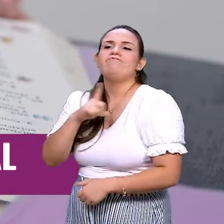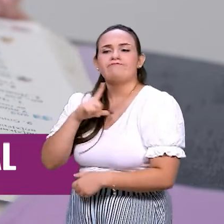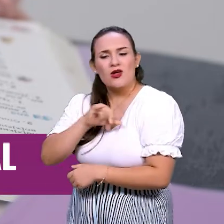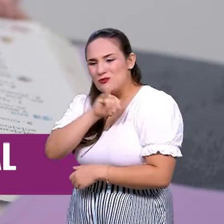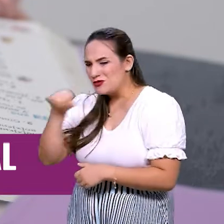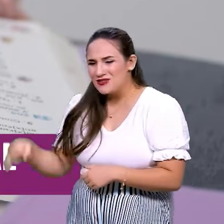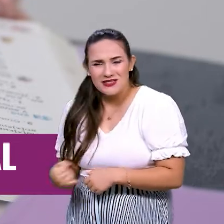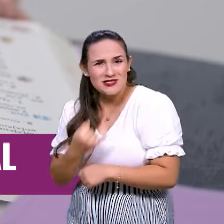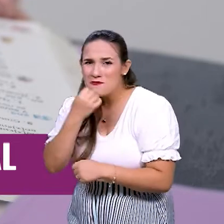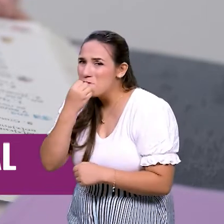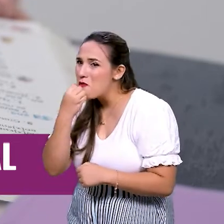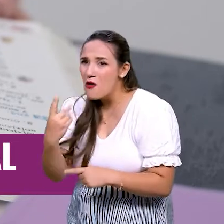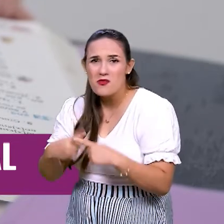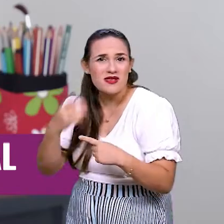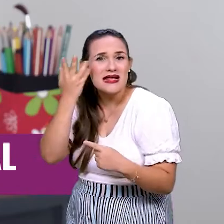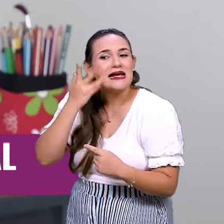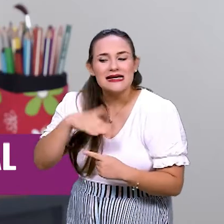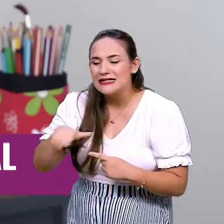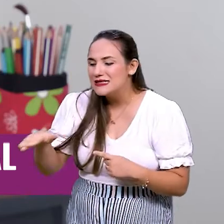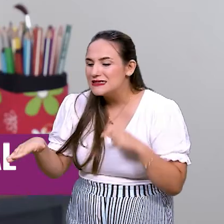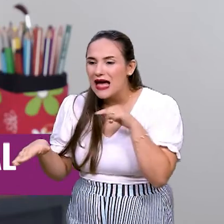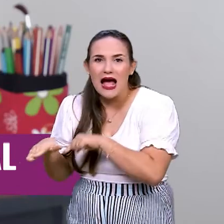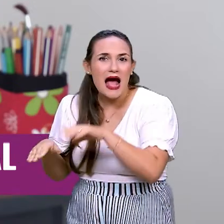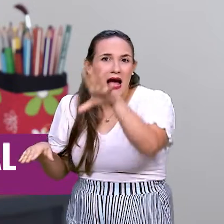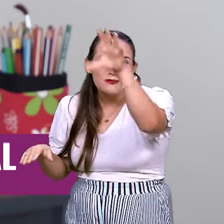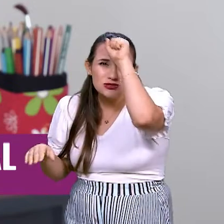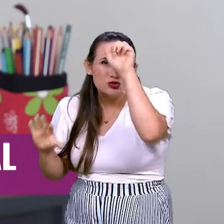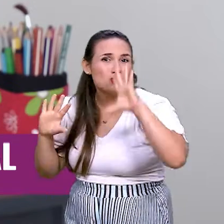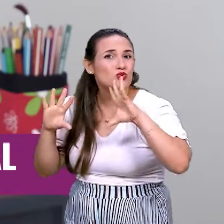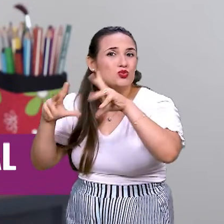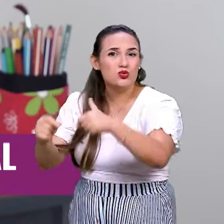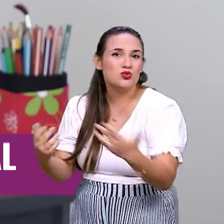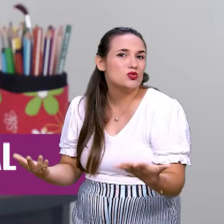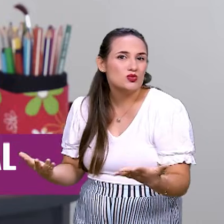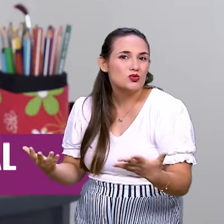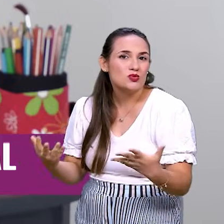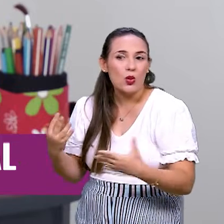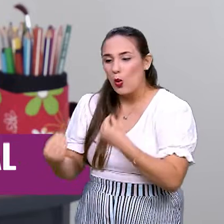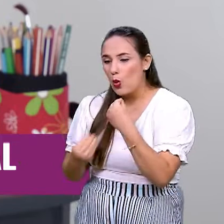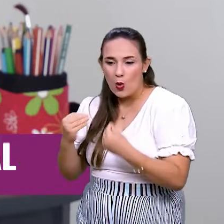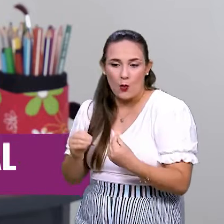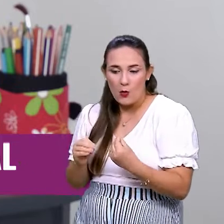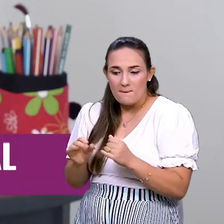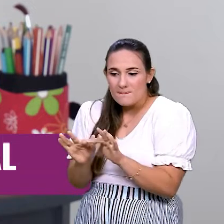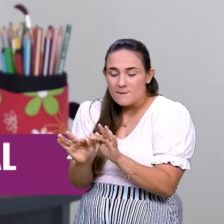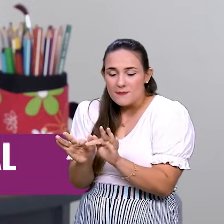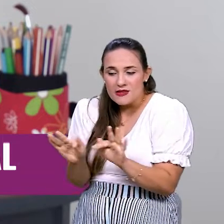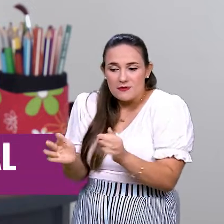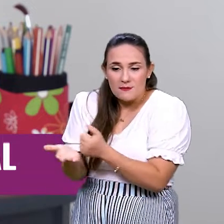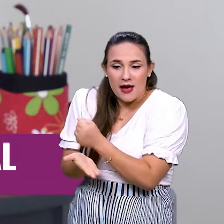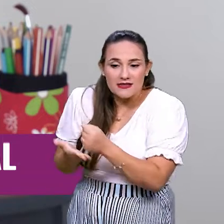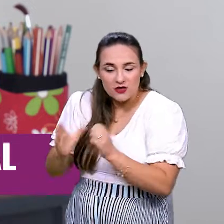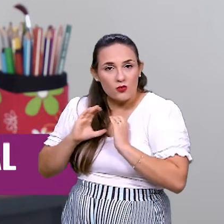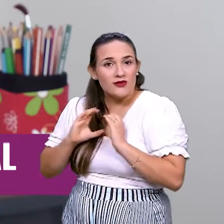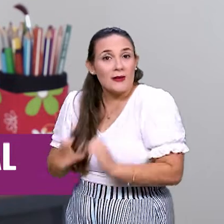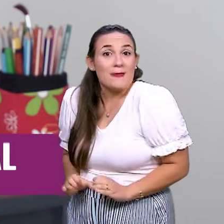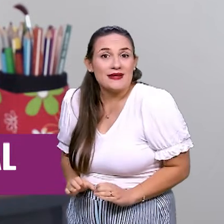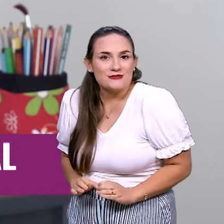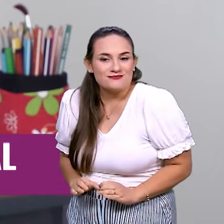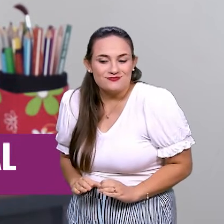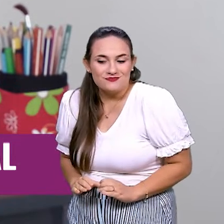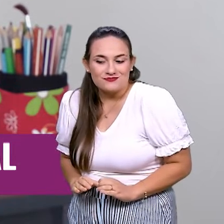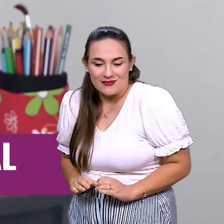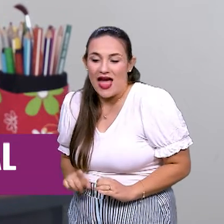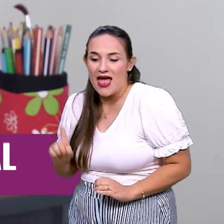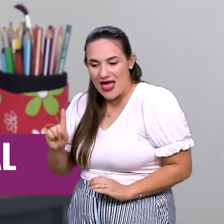de oportunidade muito grande, porque essa criança está aprendendo as habilidades básicas, e com essas habilidades básicas,